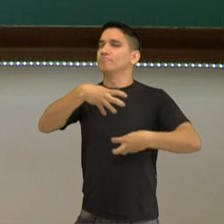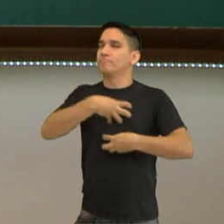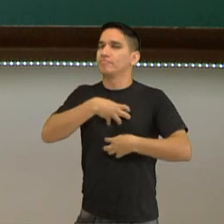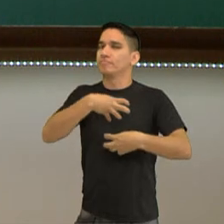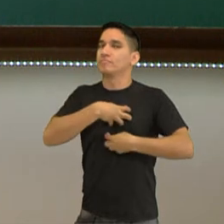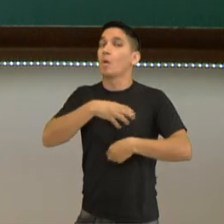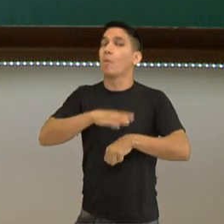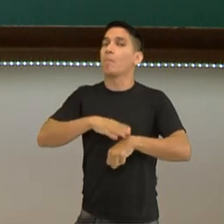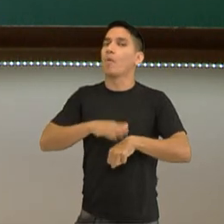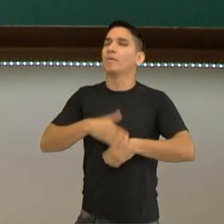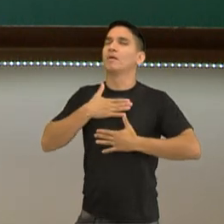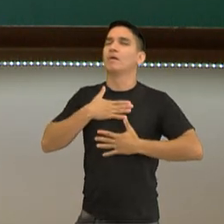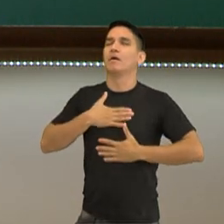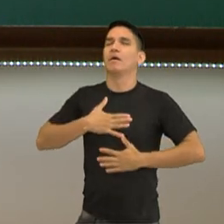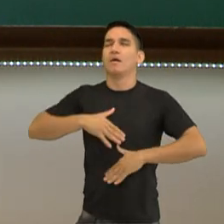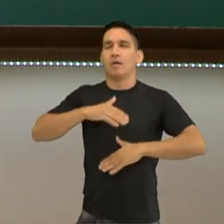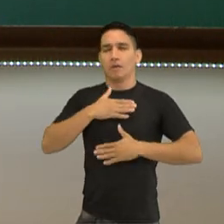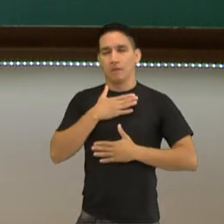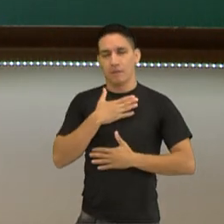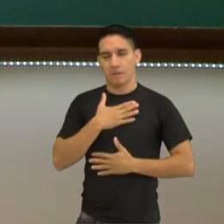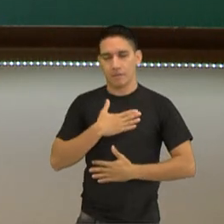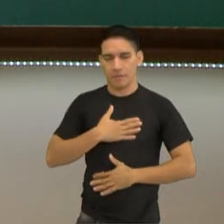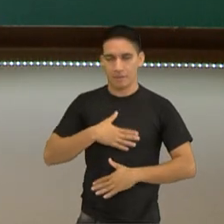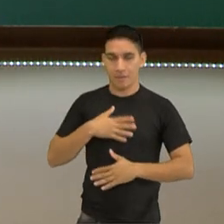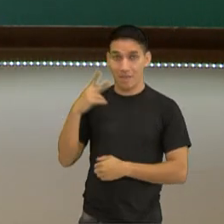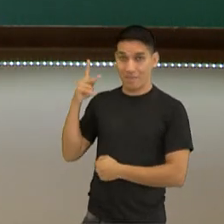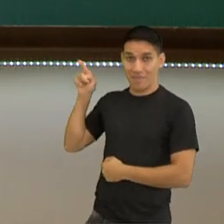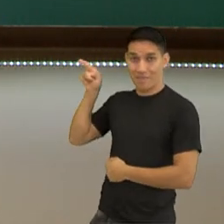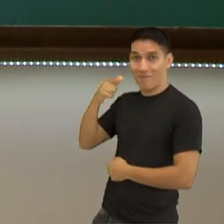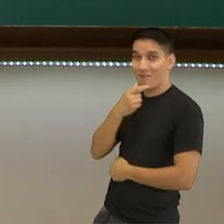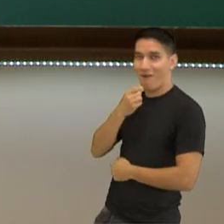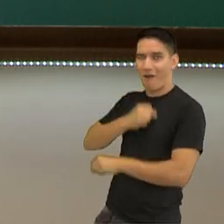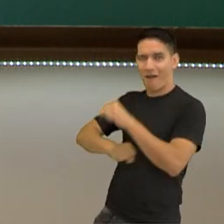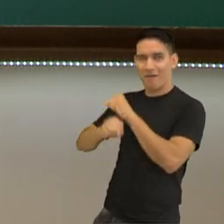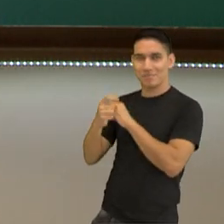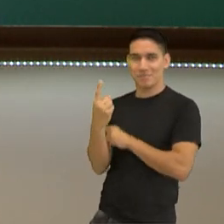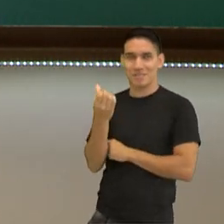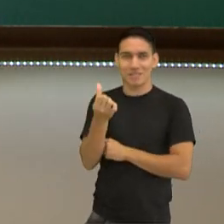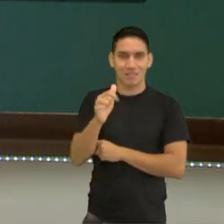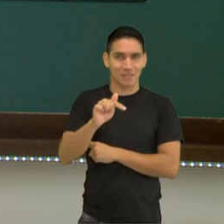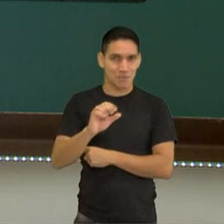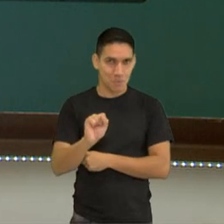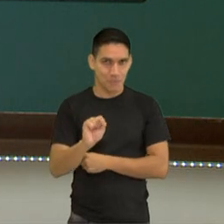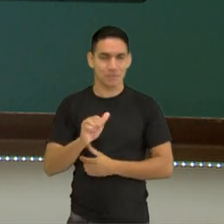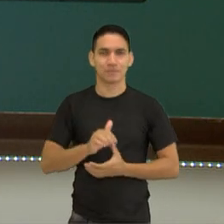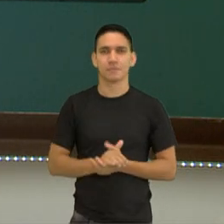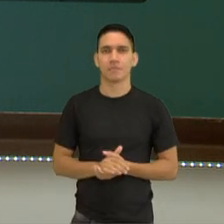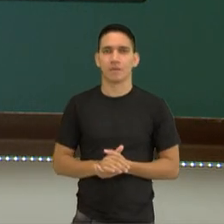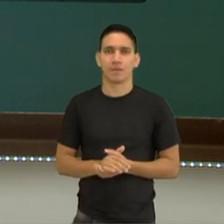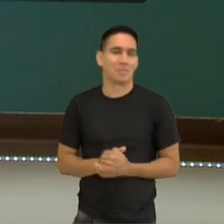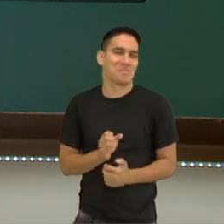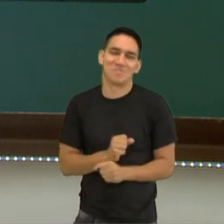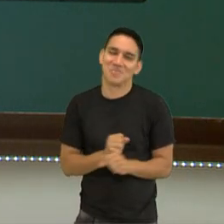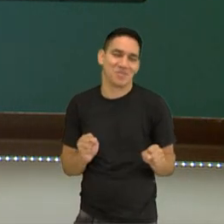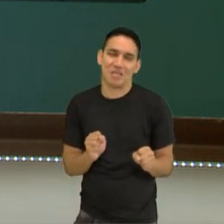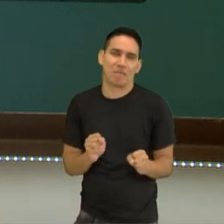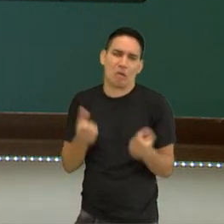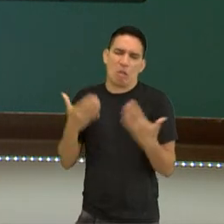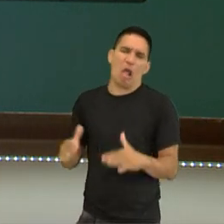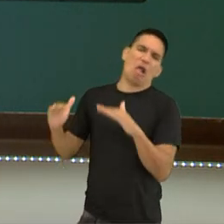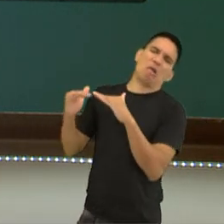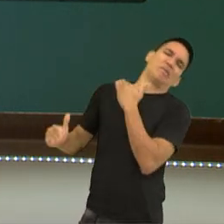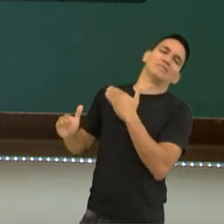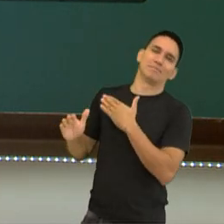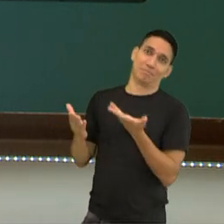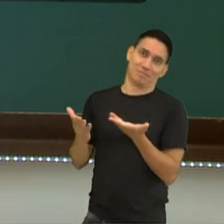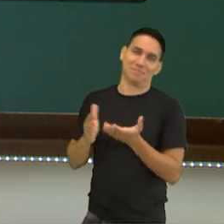relaxar com a música deste homem lá de 1678. Não tem jeito. Então ele se apaixonou, ele